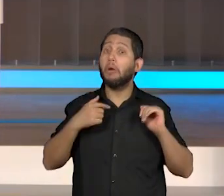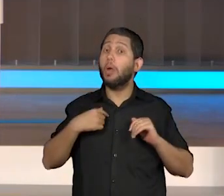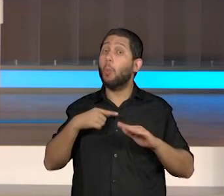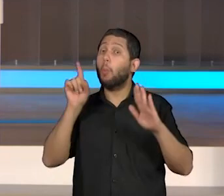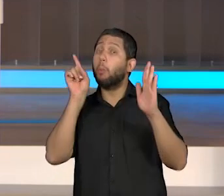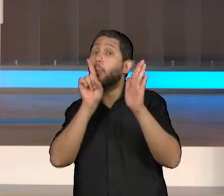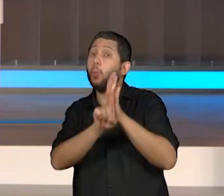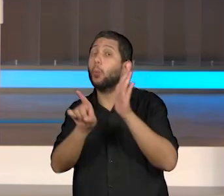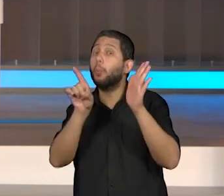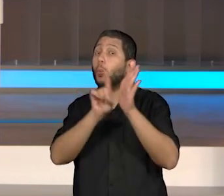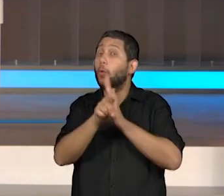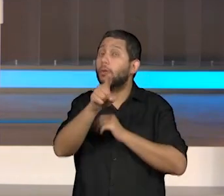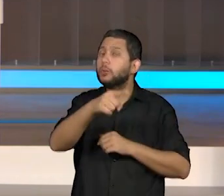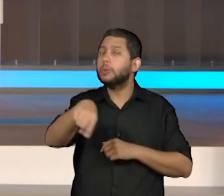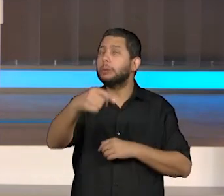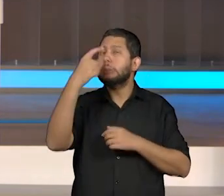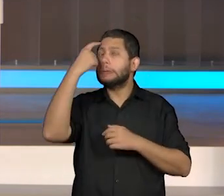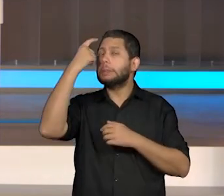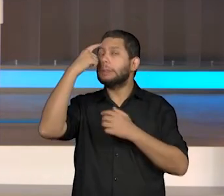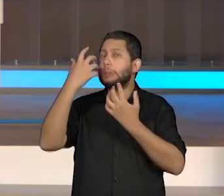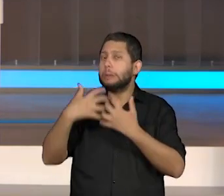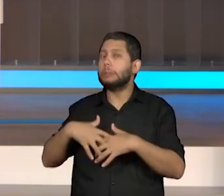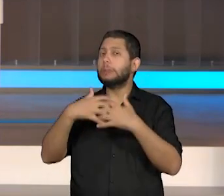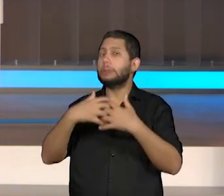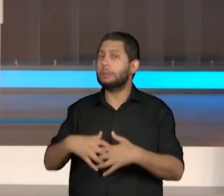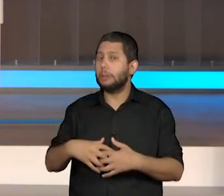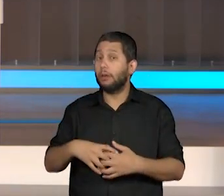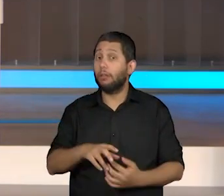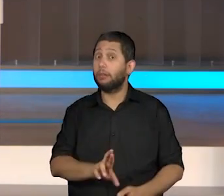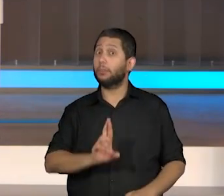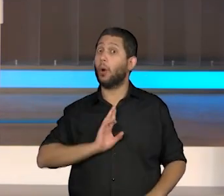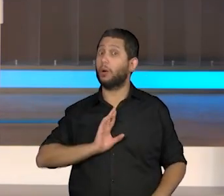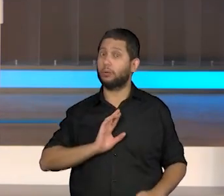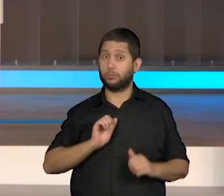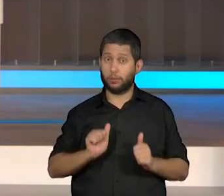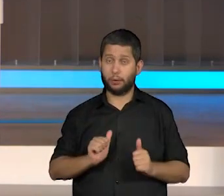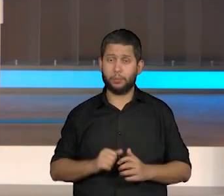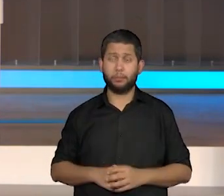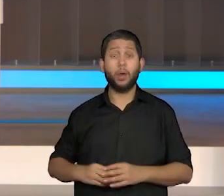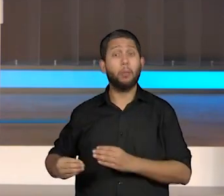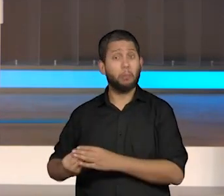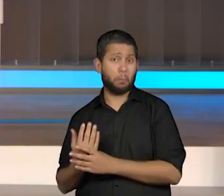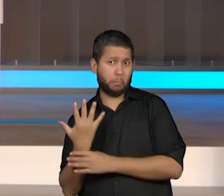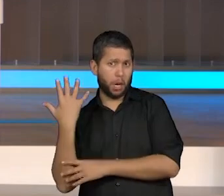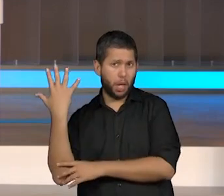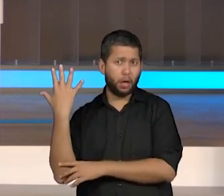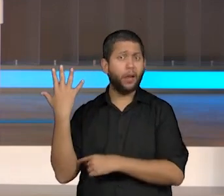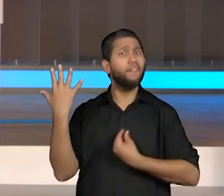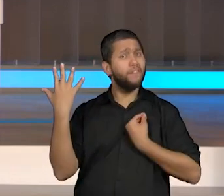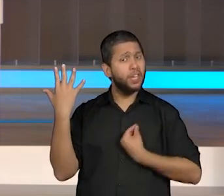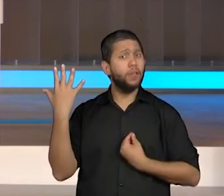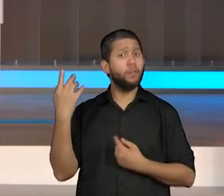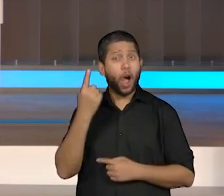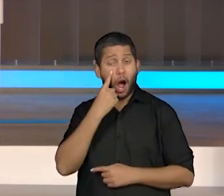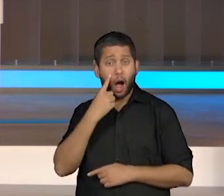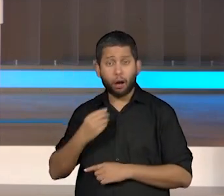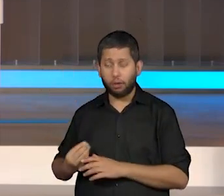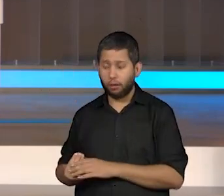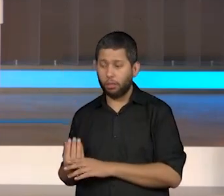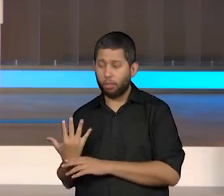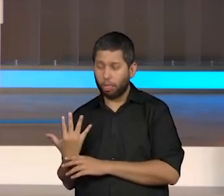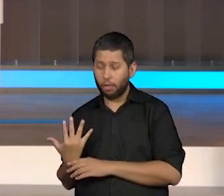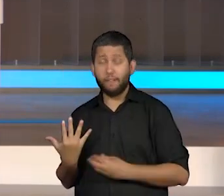Então, vocês vão pensar, as plantas são seres vivos? Sim, elas são seres vivos. Do que elas se alimentam? Como